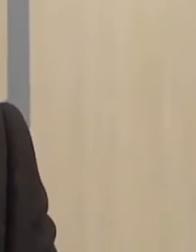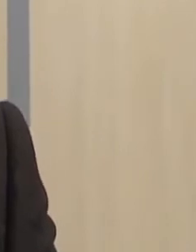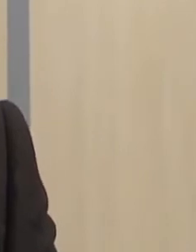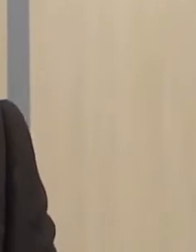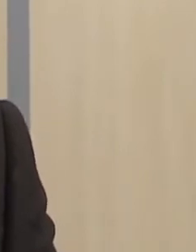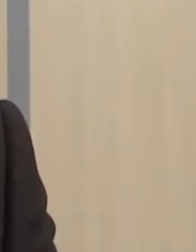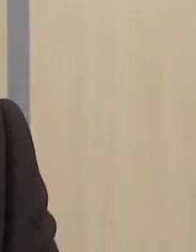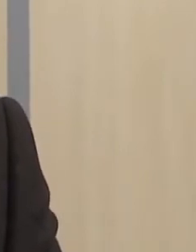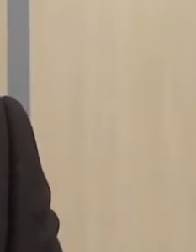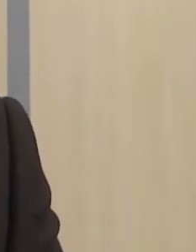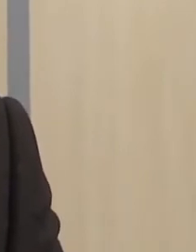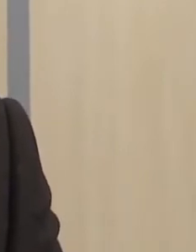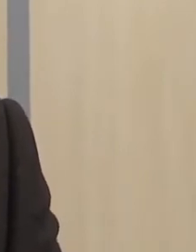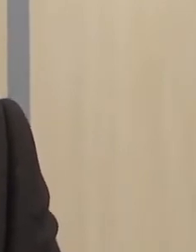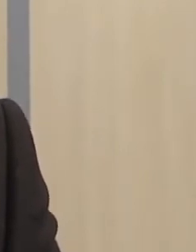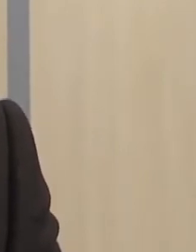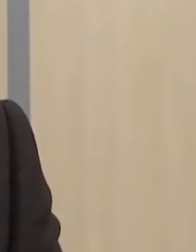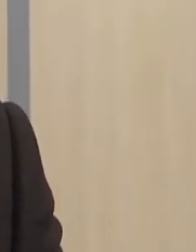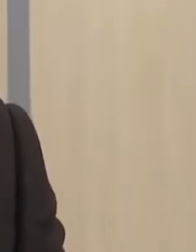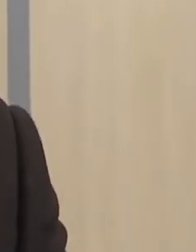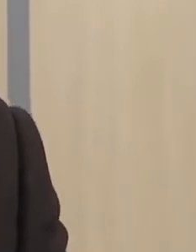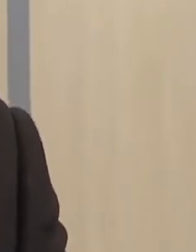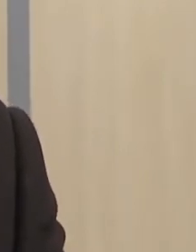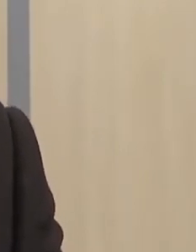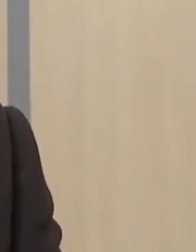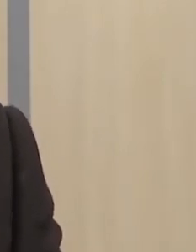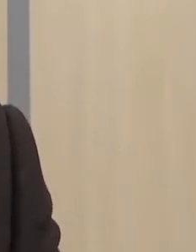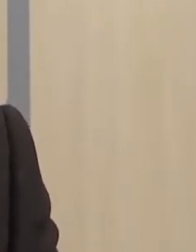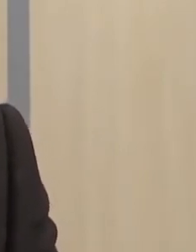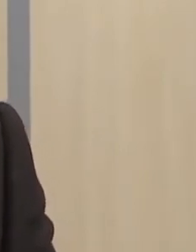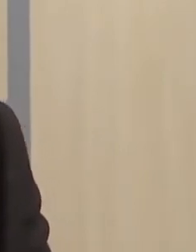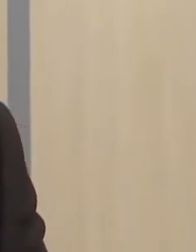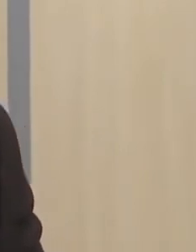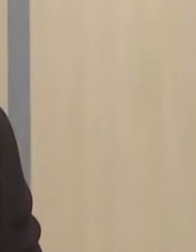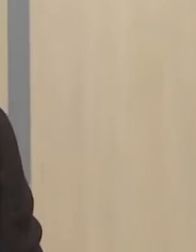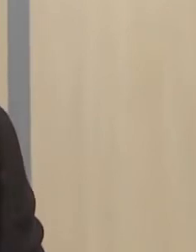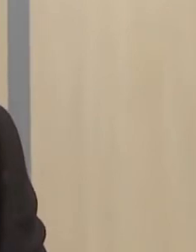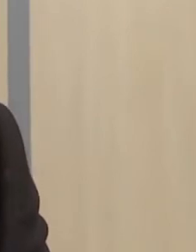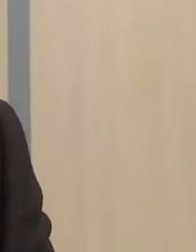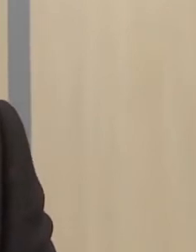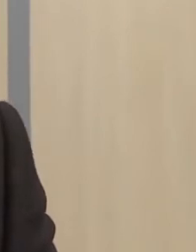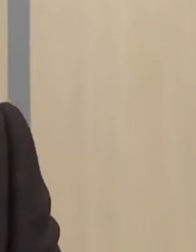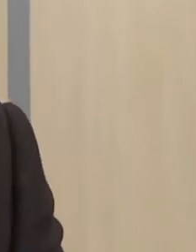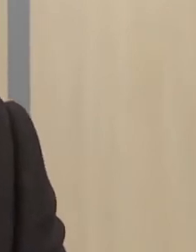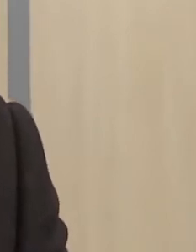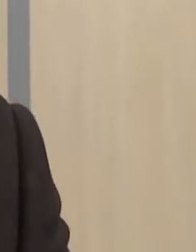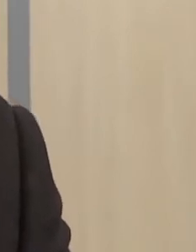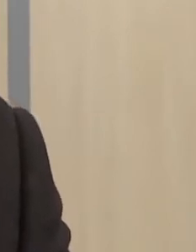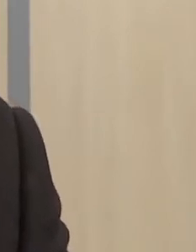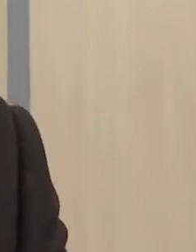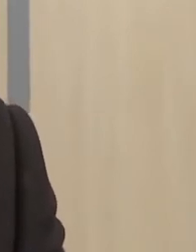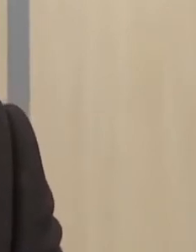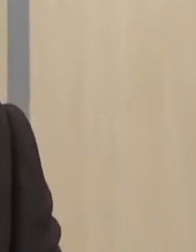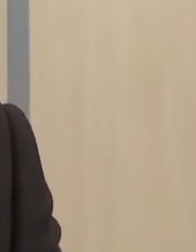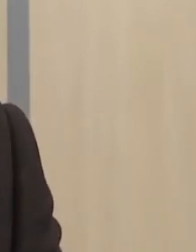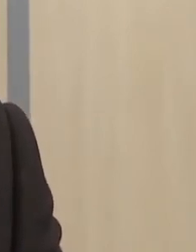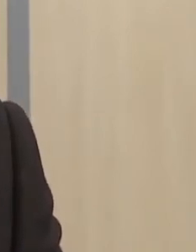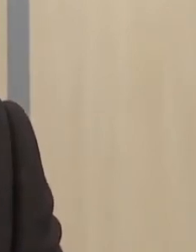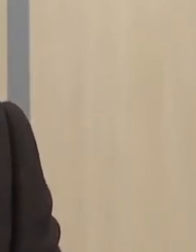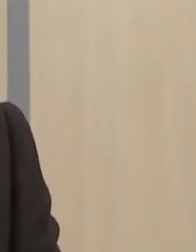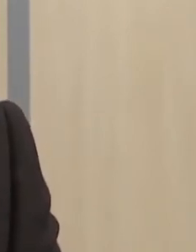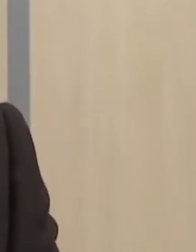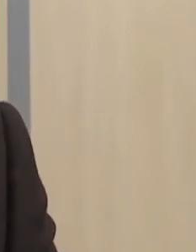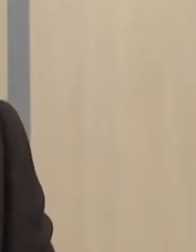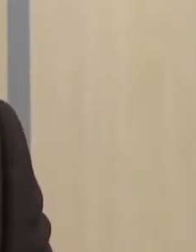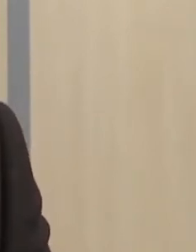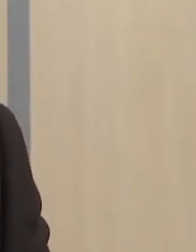de 2016. Então, tem toda uma história no esporte aqui da nossa cidade, ligada umbilicalmente ao senhor